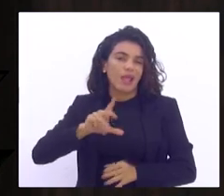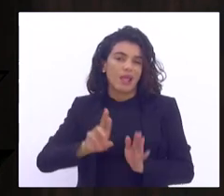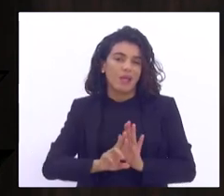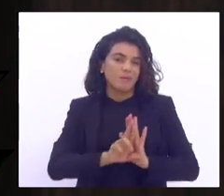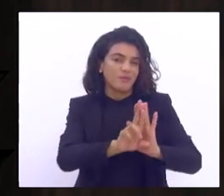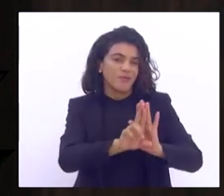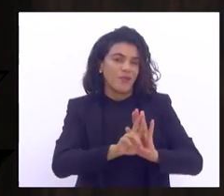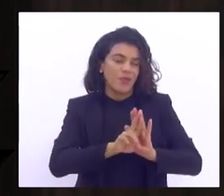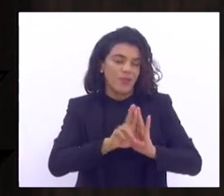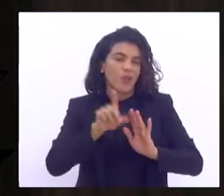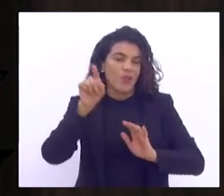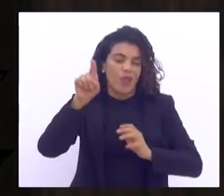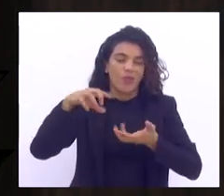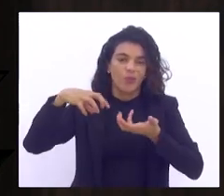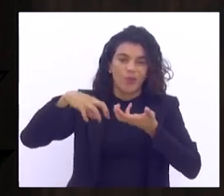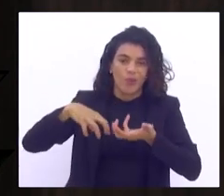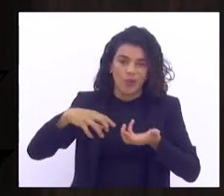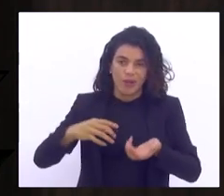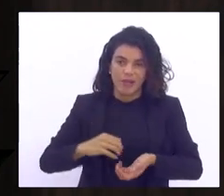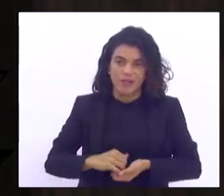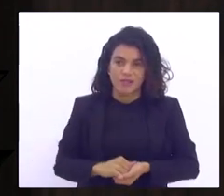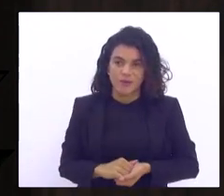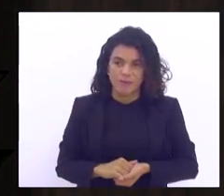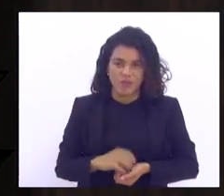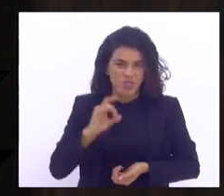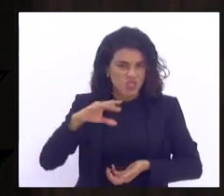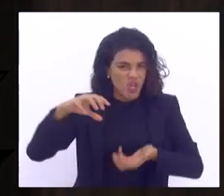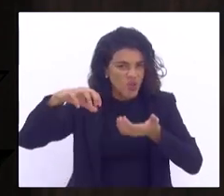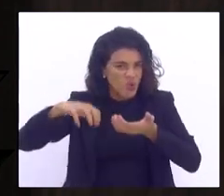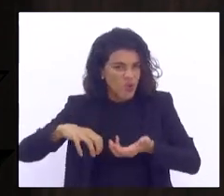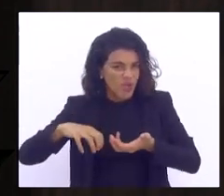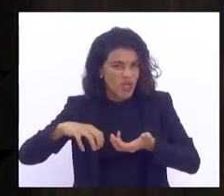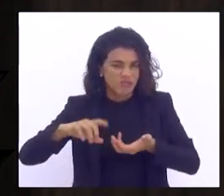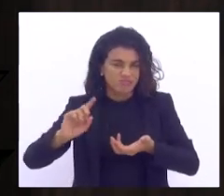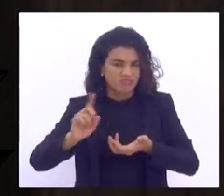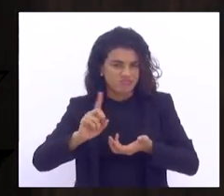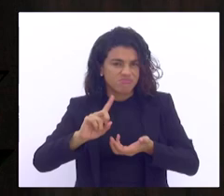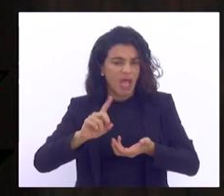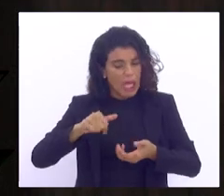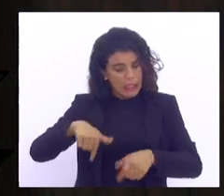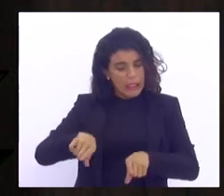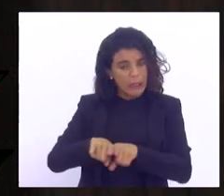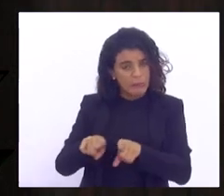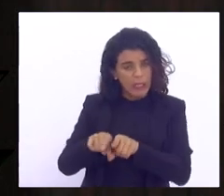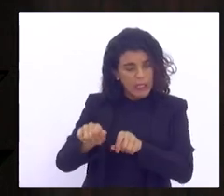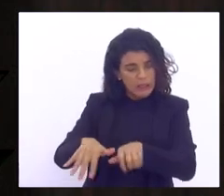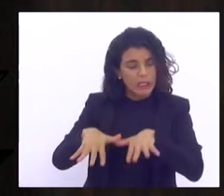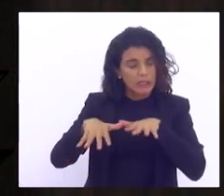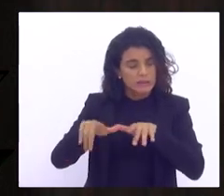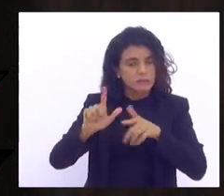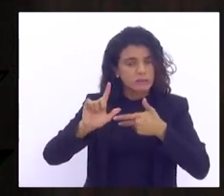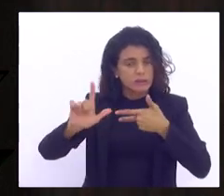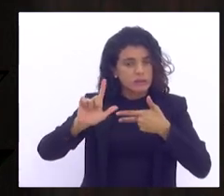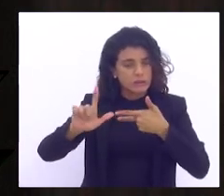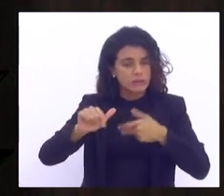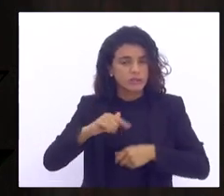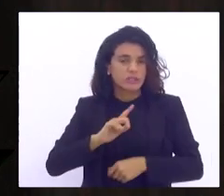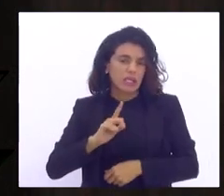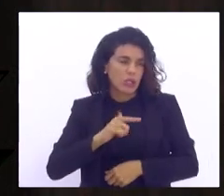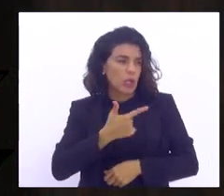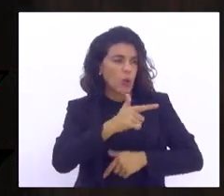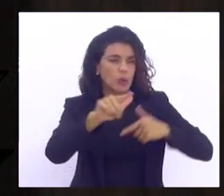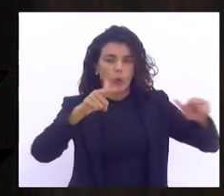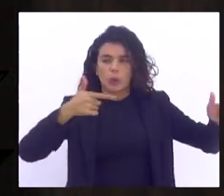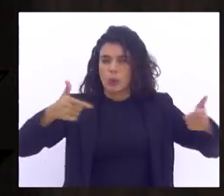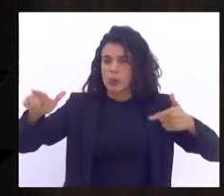no Congresso Nacional. Não só no Congresso, mas, enfim, no parlamento, aqui mesmo, na Assembleia Legislativa, e nas outras assembleias,